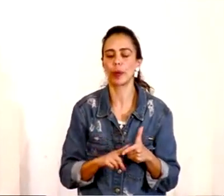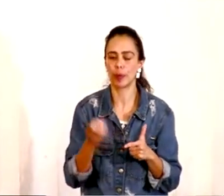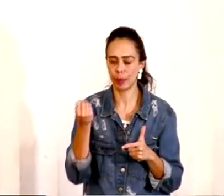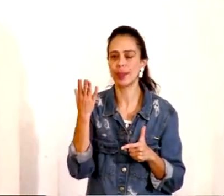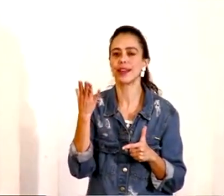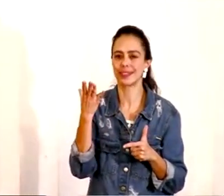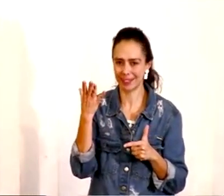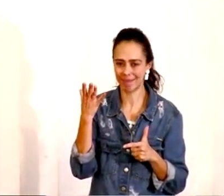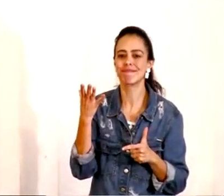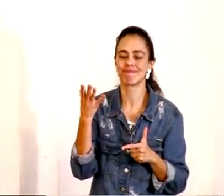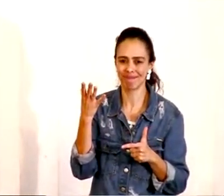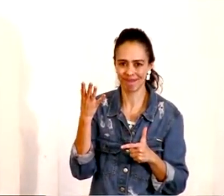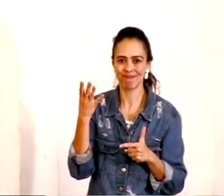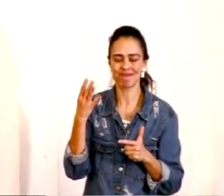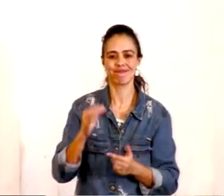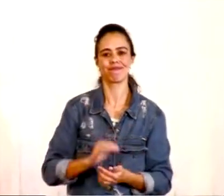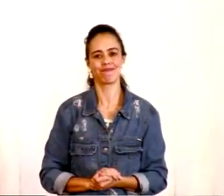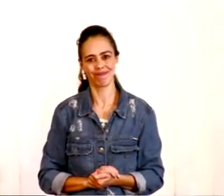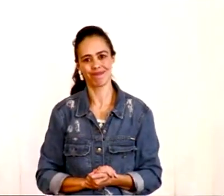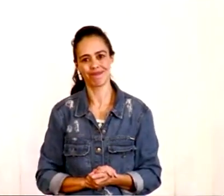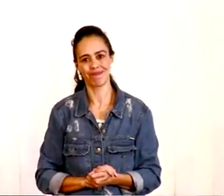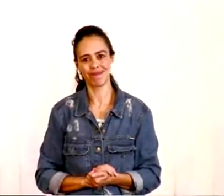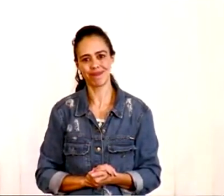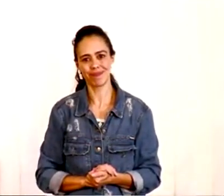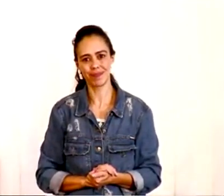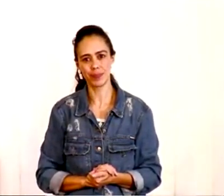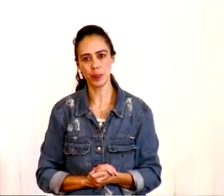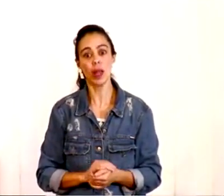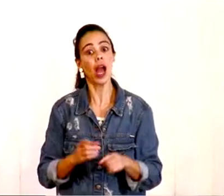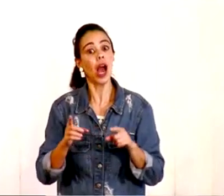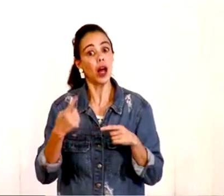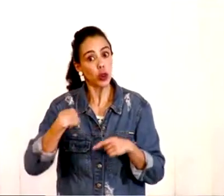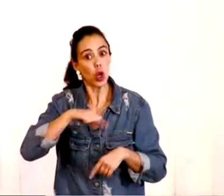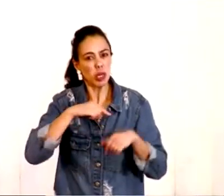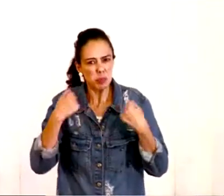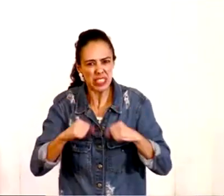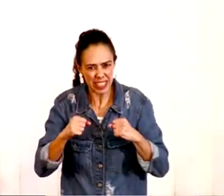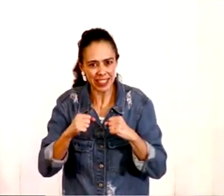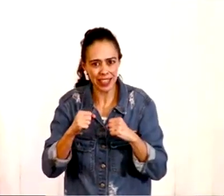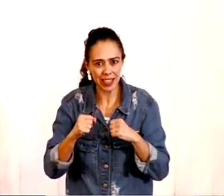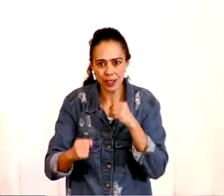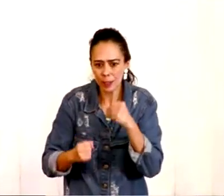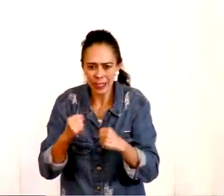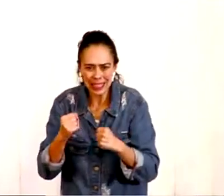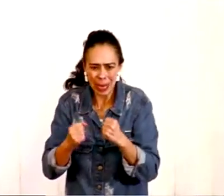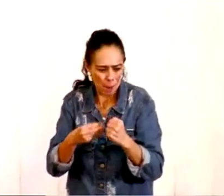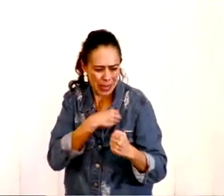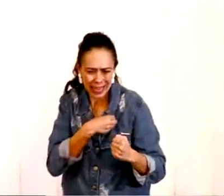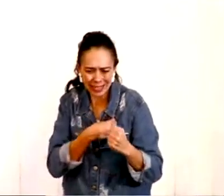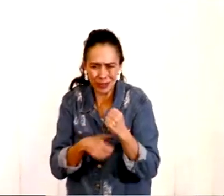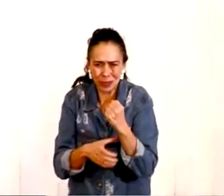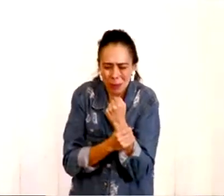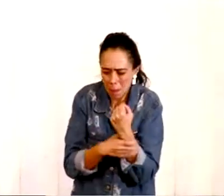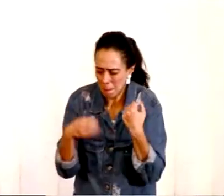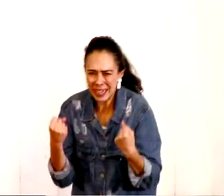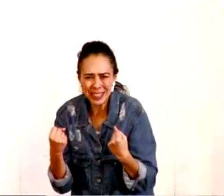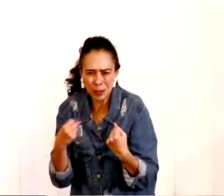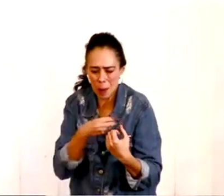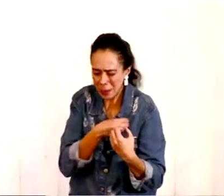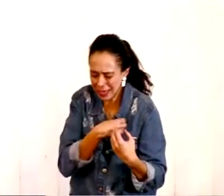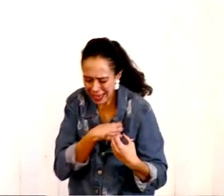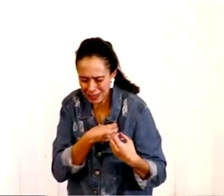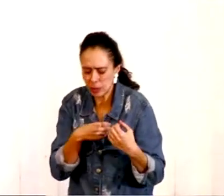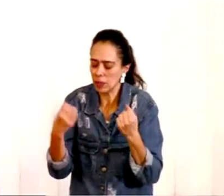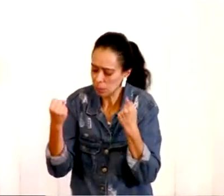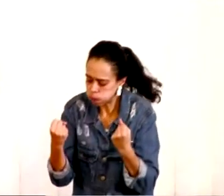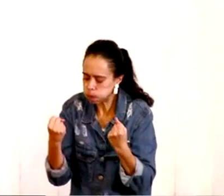para Jesus. Agora, se nós deixarmos sobrepeso, deixarmos de fato aquele pecado de estimação